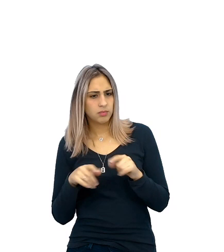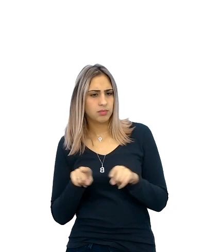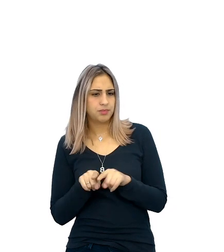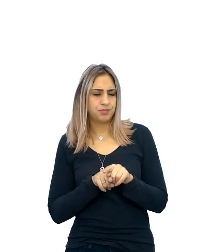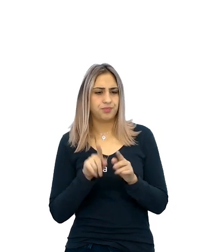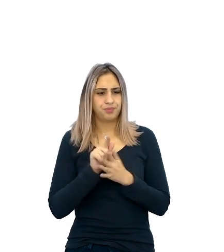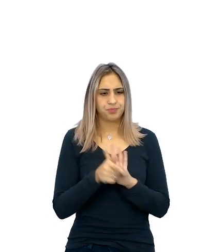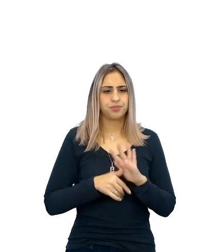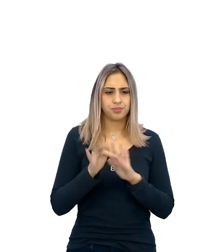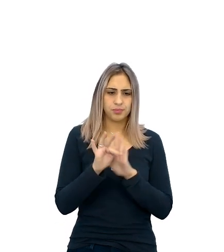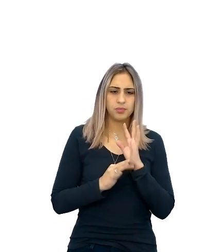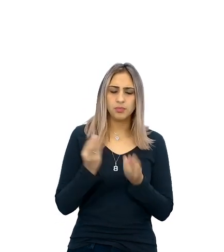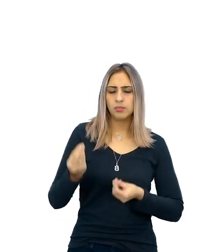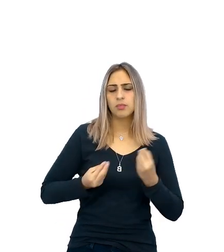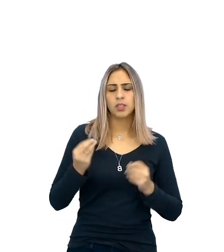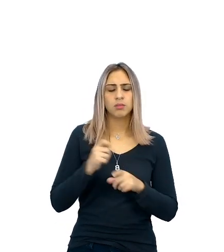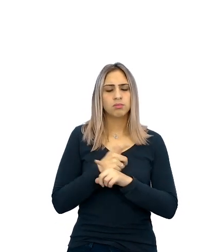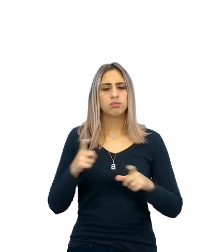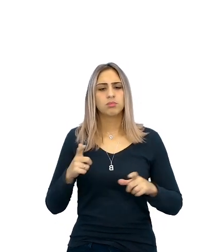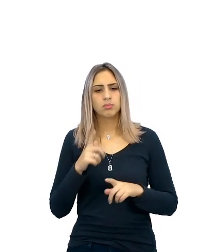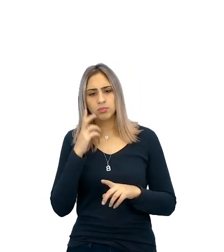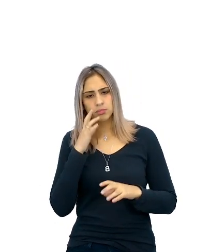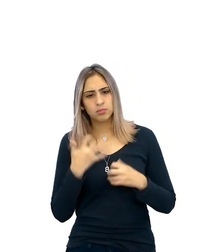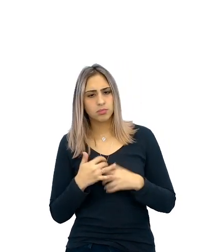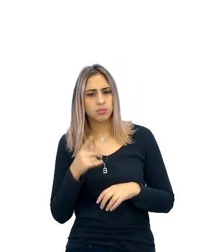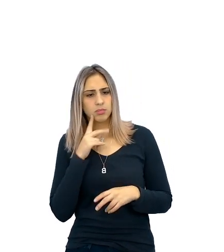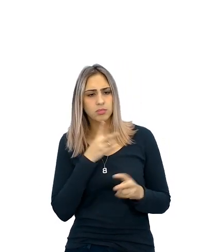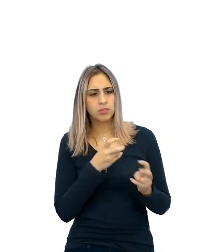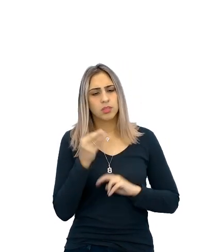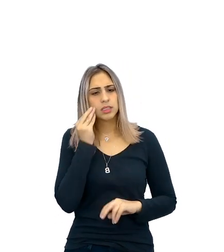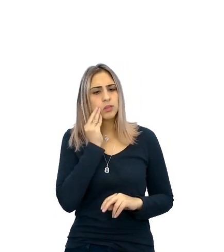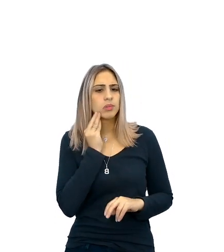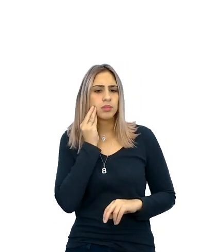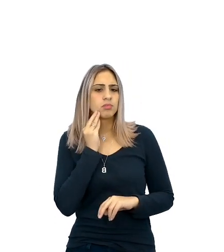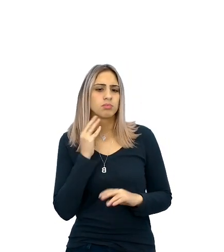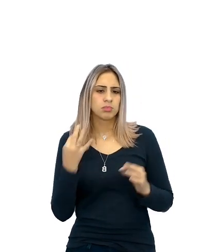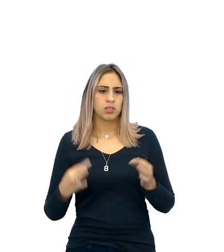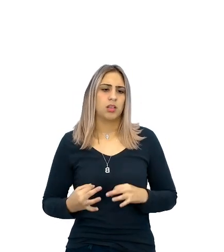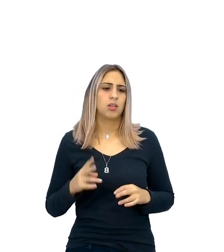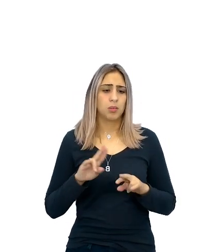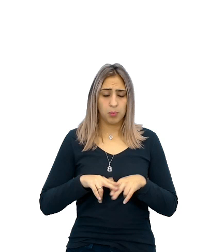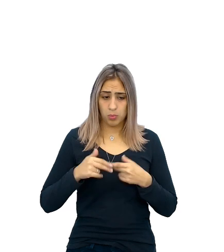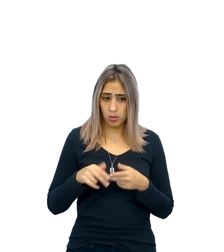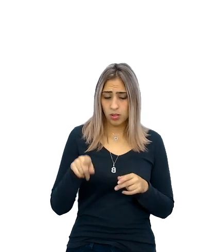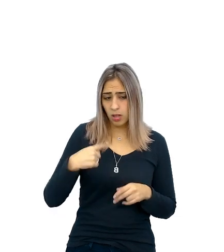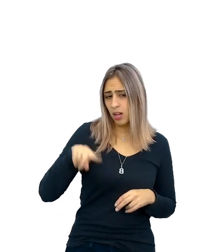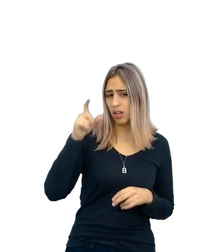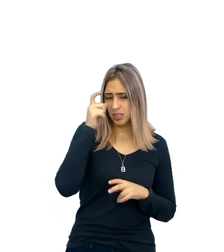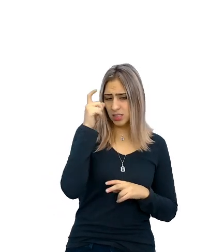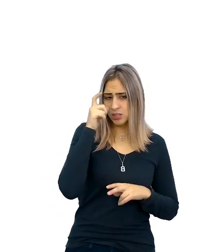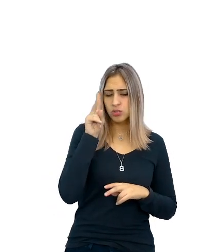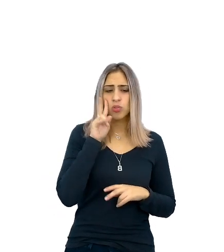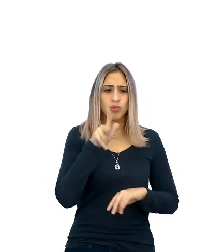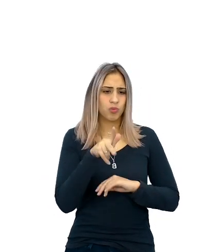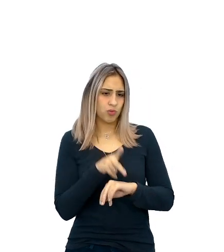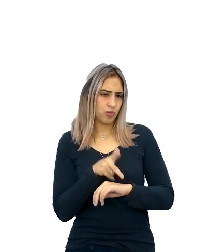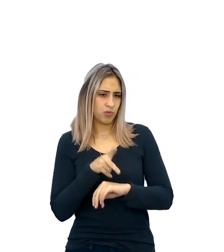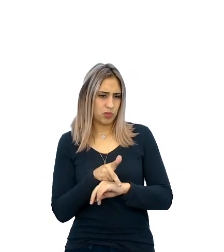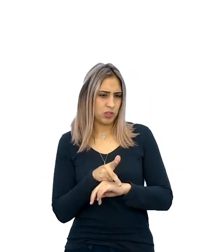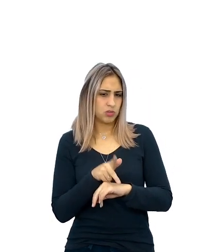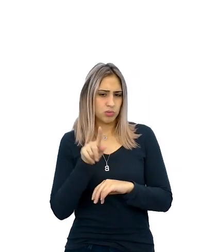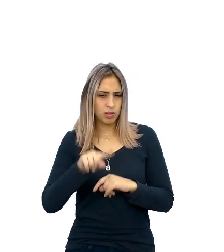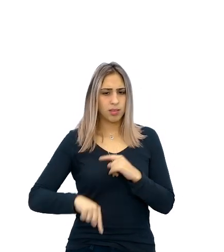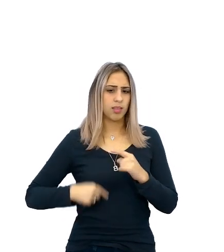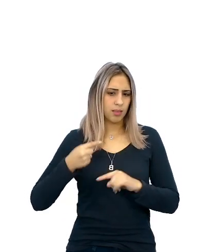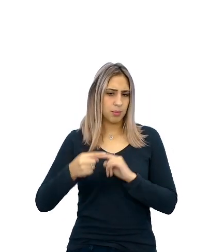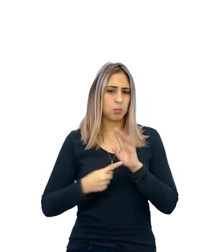dos gêneros textuais, assim como as reflexões acerca dessas experiências citadas. Por isso, assistam ao vídeo, né, que será